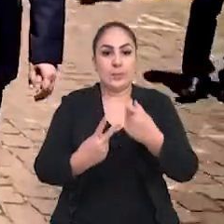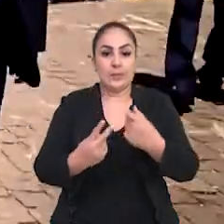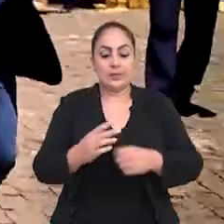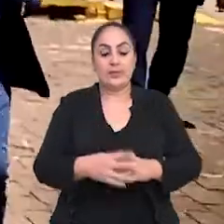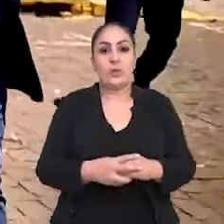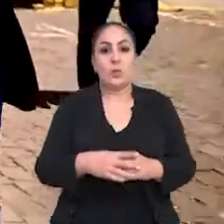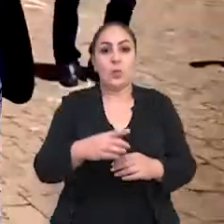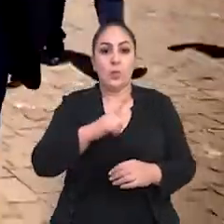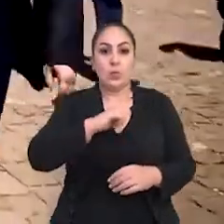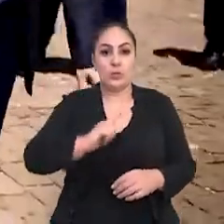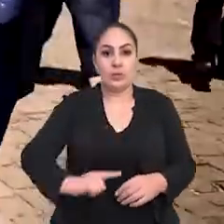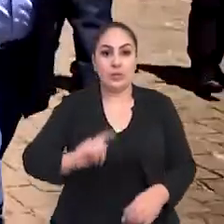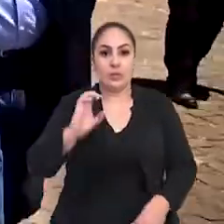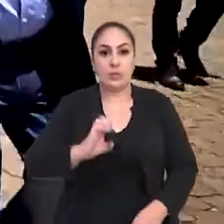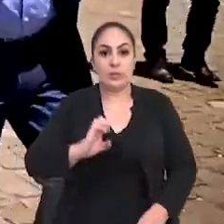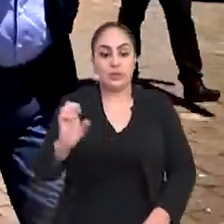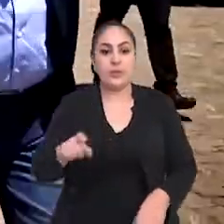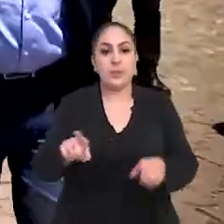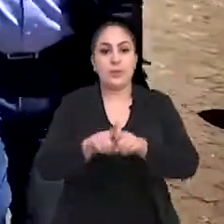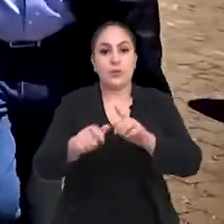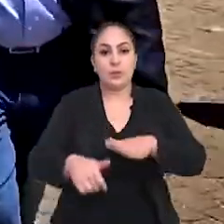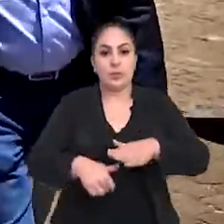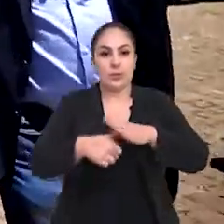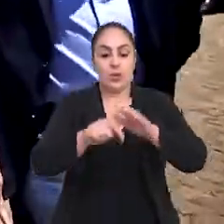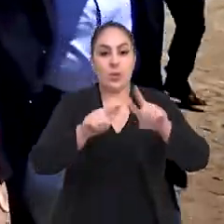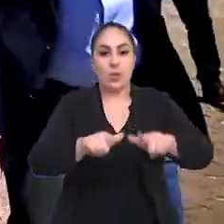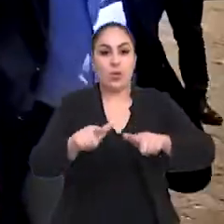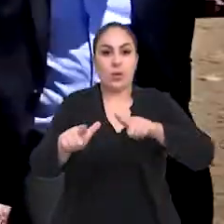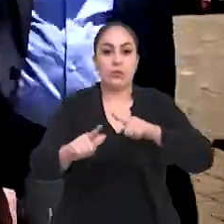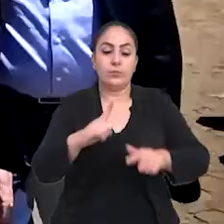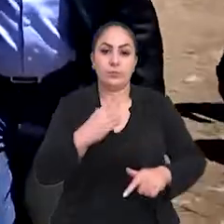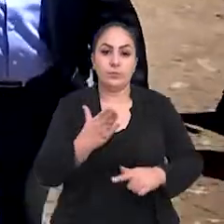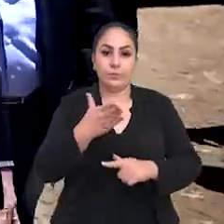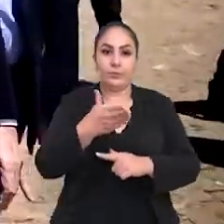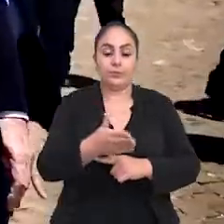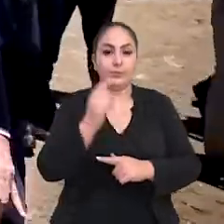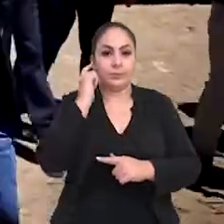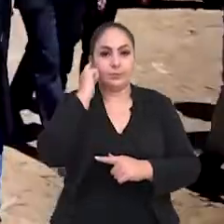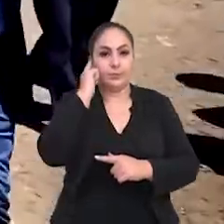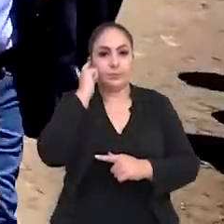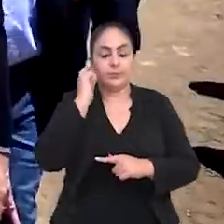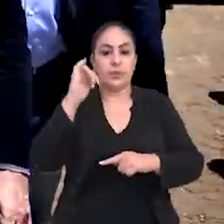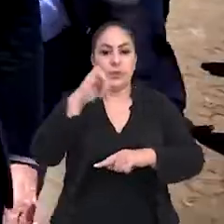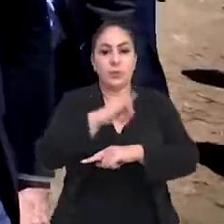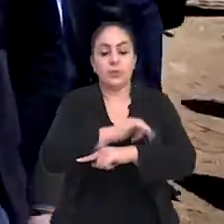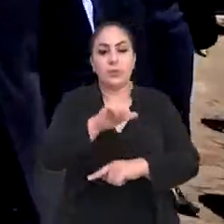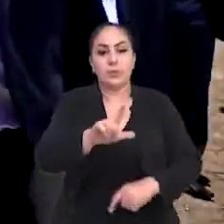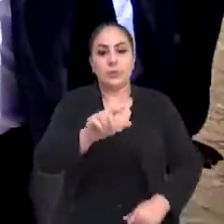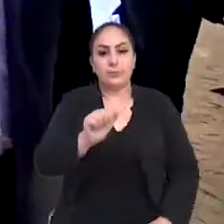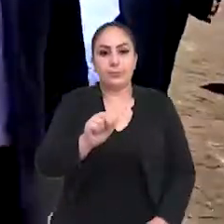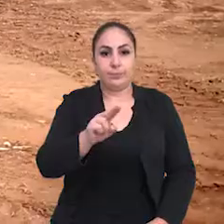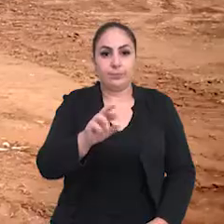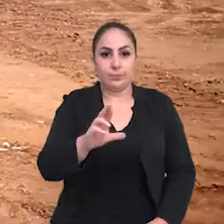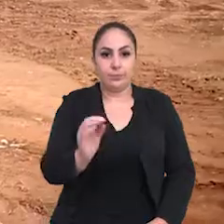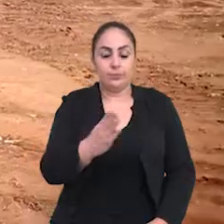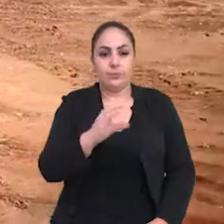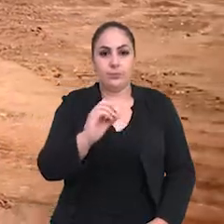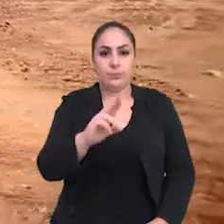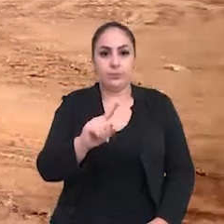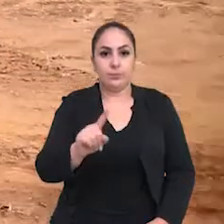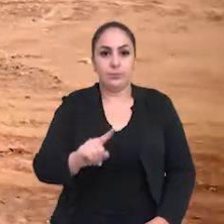O governador Eduardo Leite e autoridades locais estiveram no aeroporto Lauro